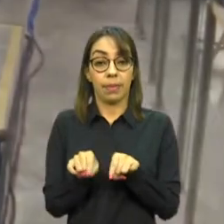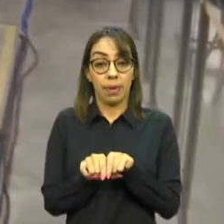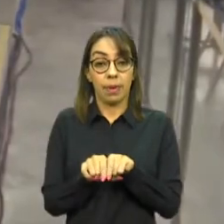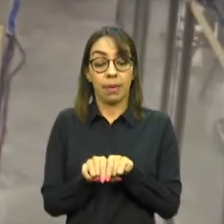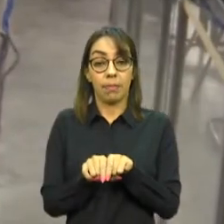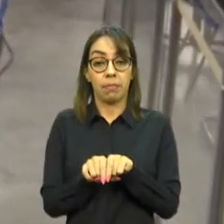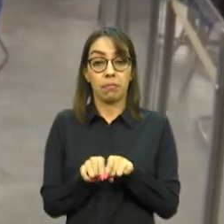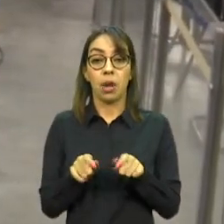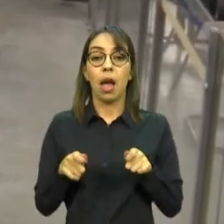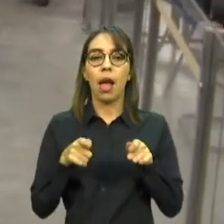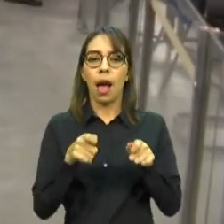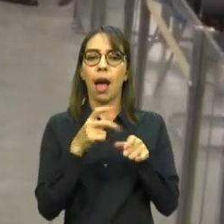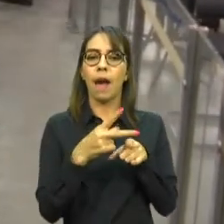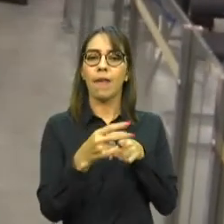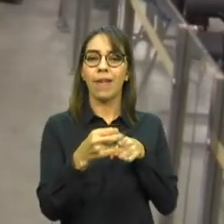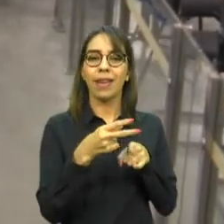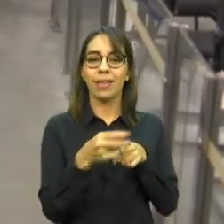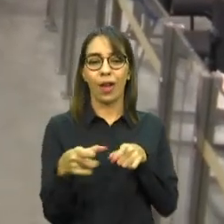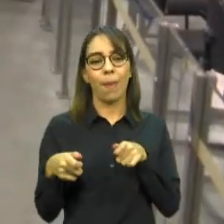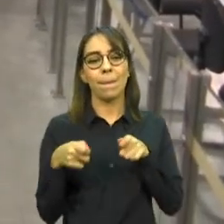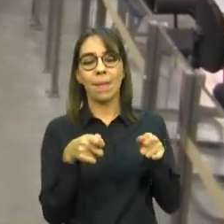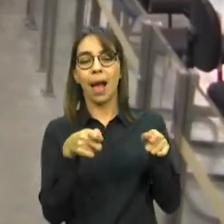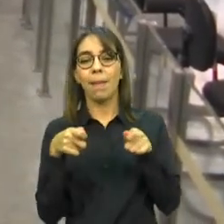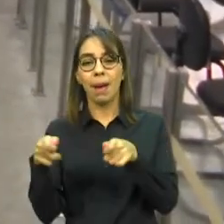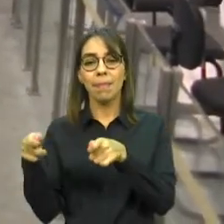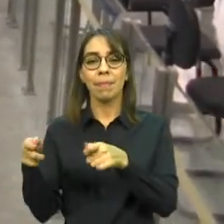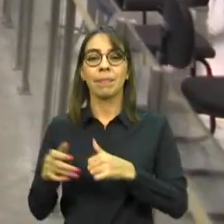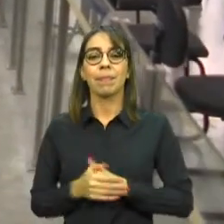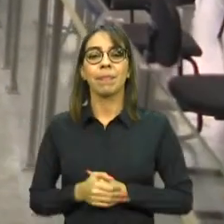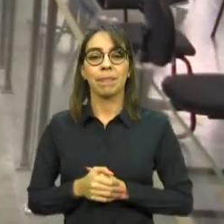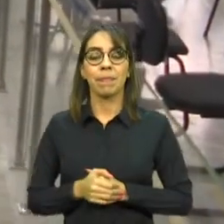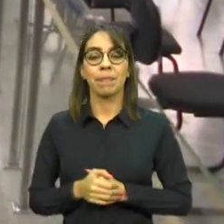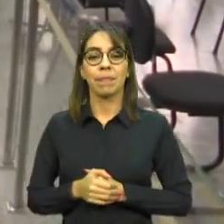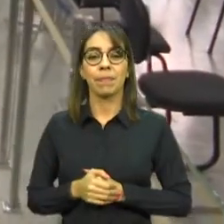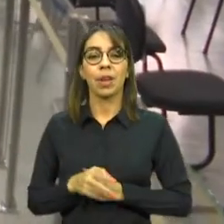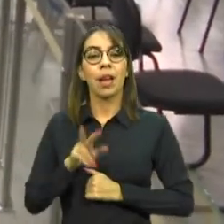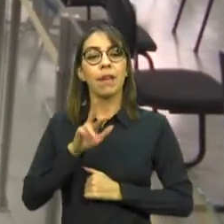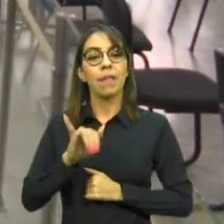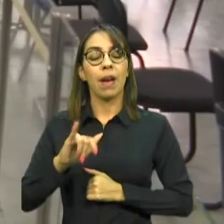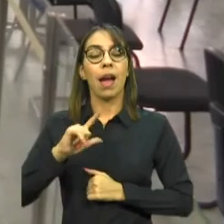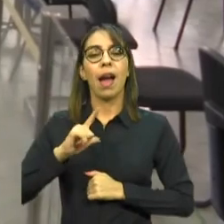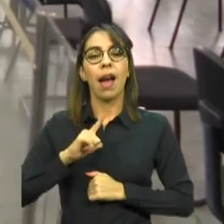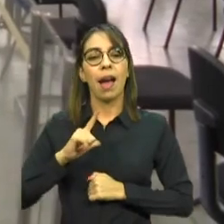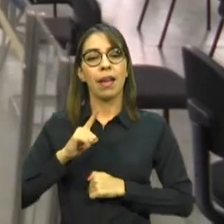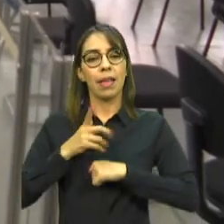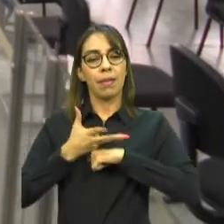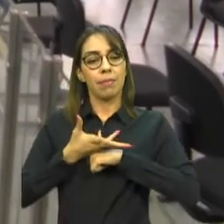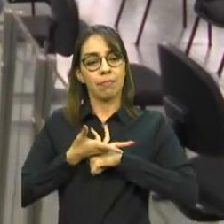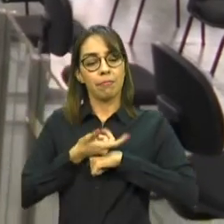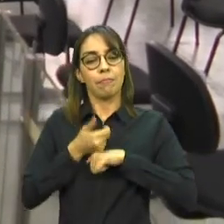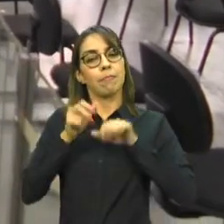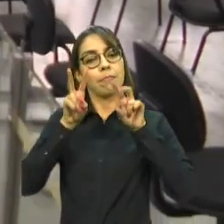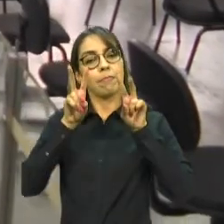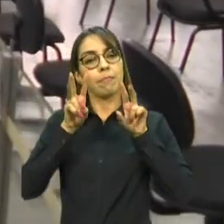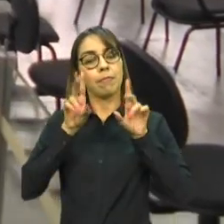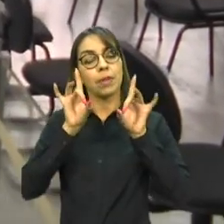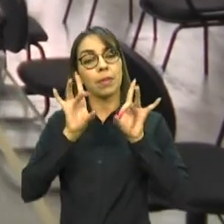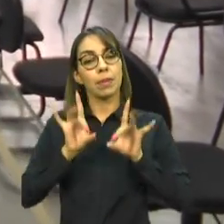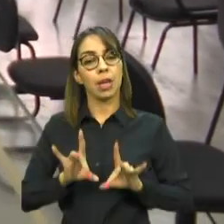dos prêmios, né, aos vencedores desse concurso. E será uma sessão bastante dinâmica, né, onde nós